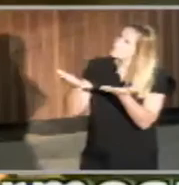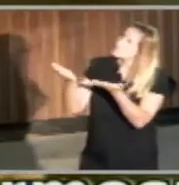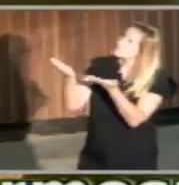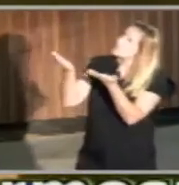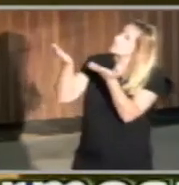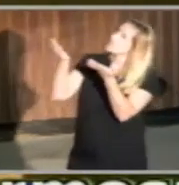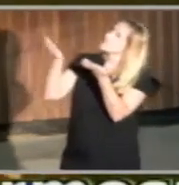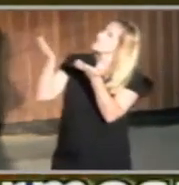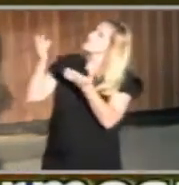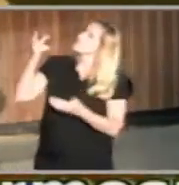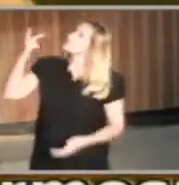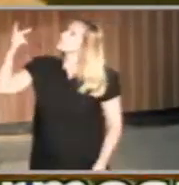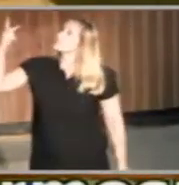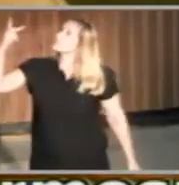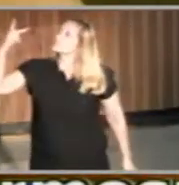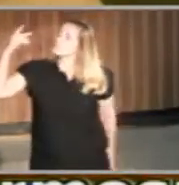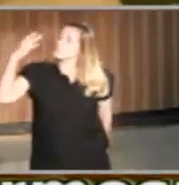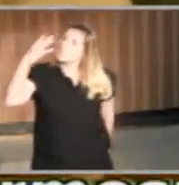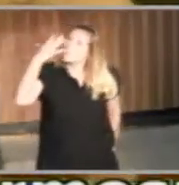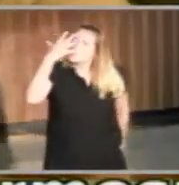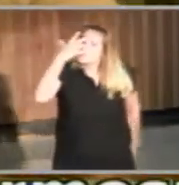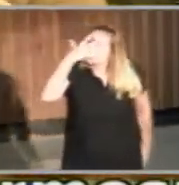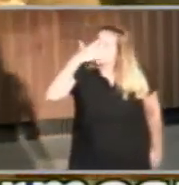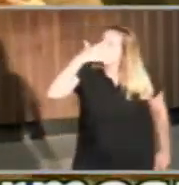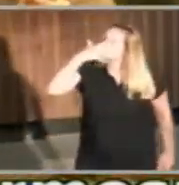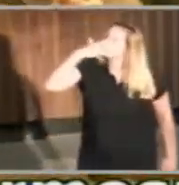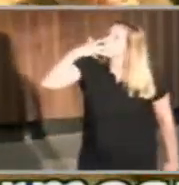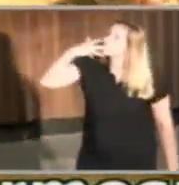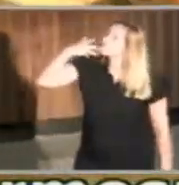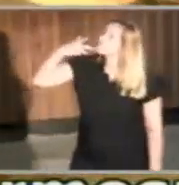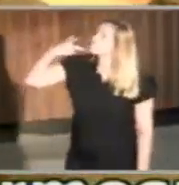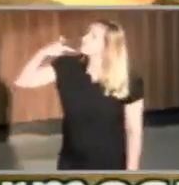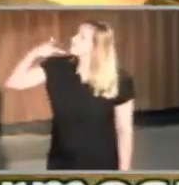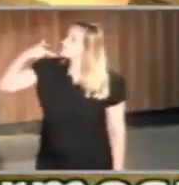em sua formosura.